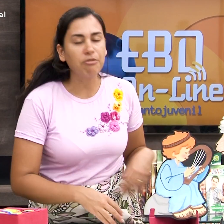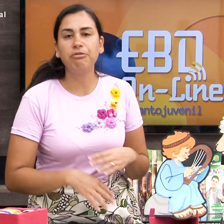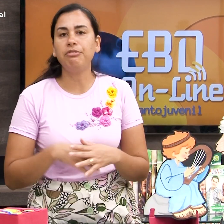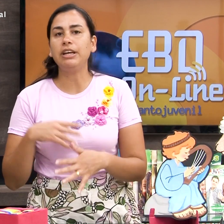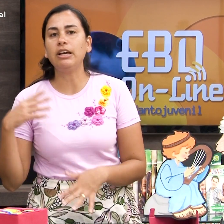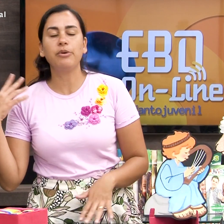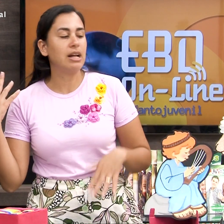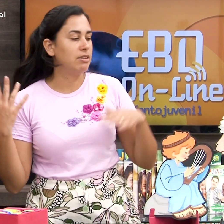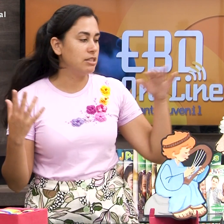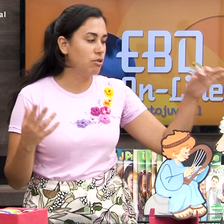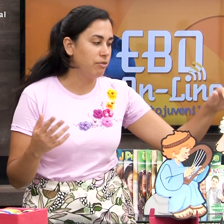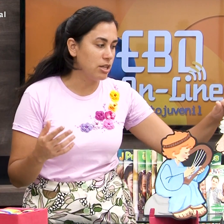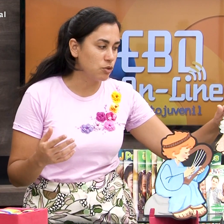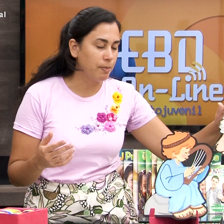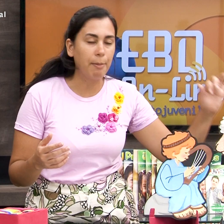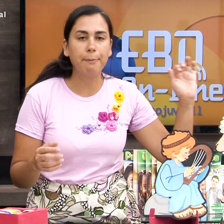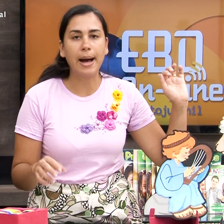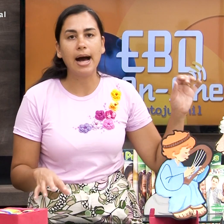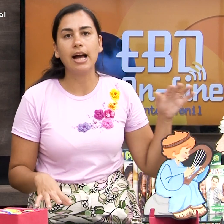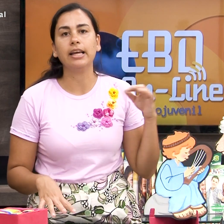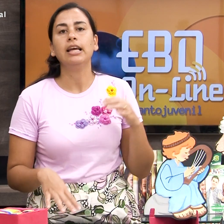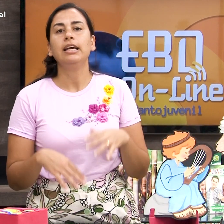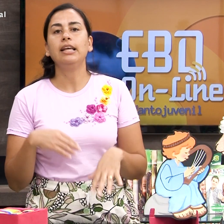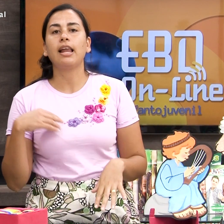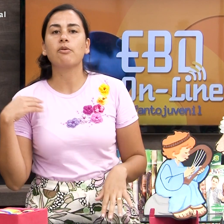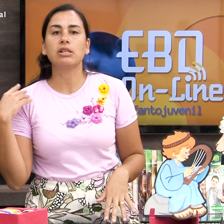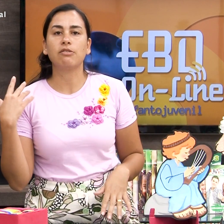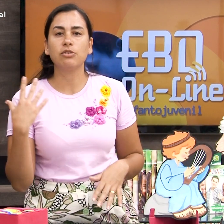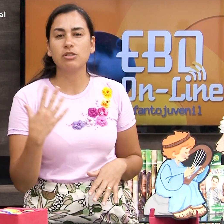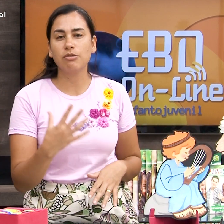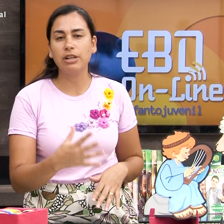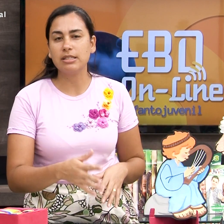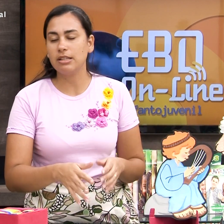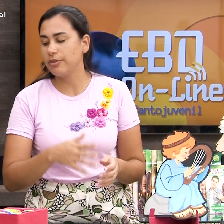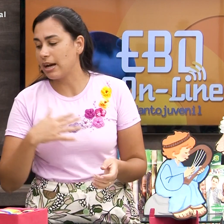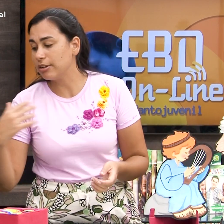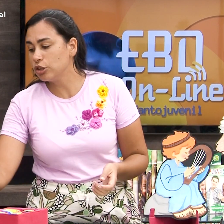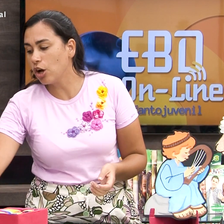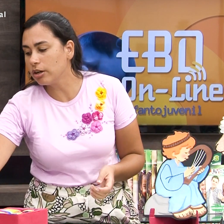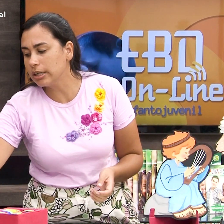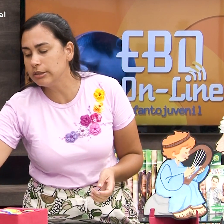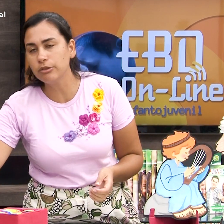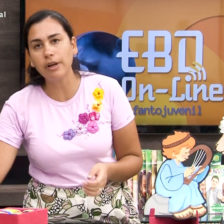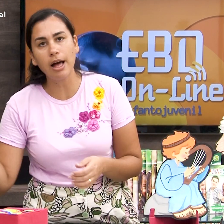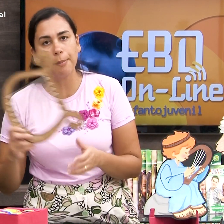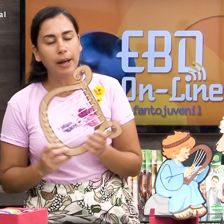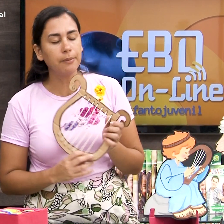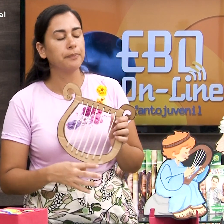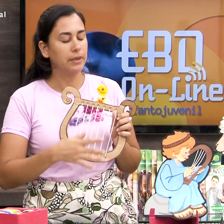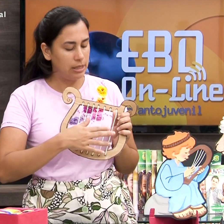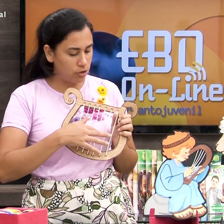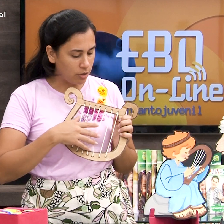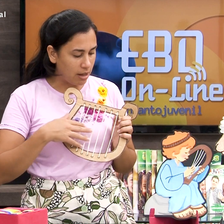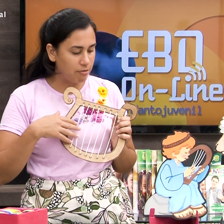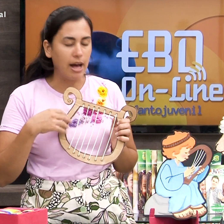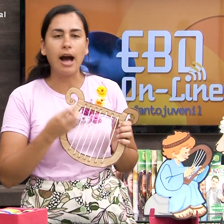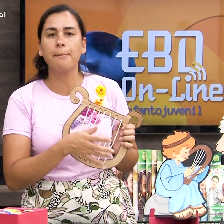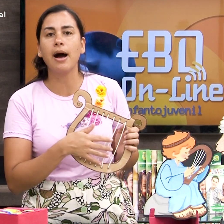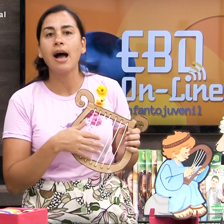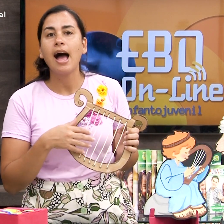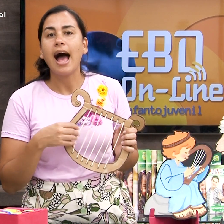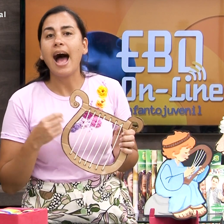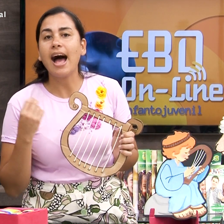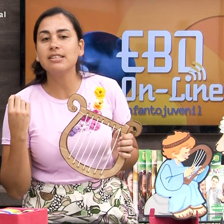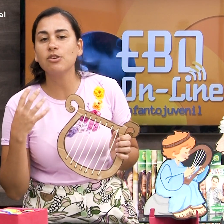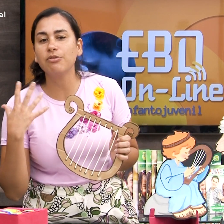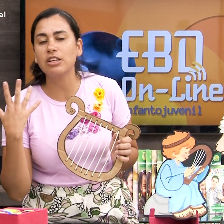aí, Davi cuidava das ovelhas do papai. E lá, enquanto ele estava cuidando das ovelhas, ele ficava tocando harpa. Ele